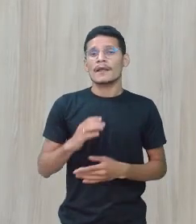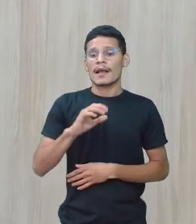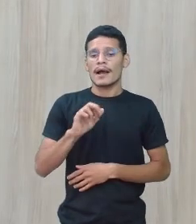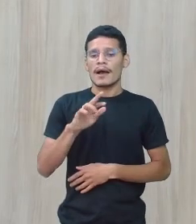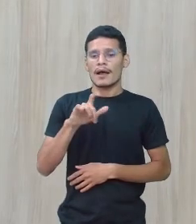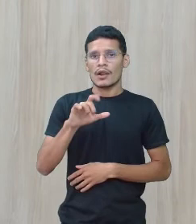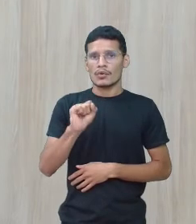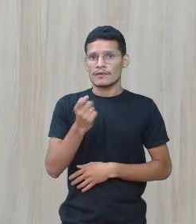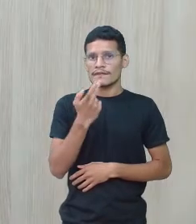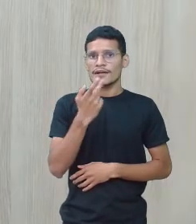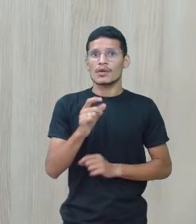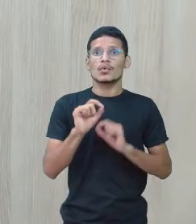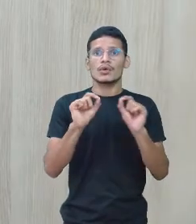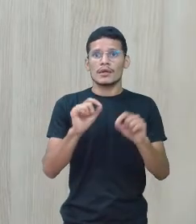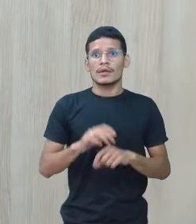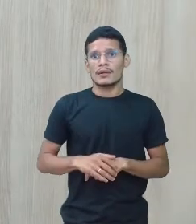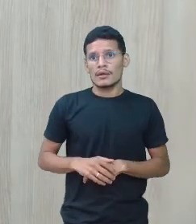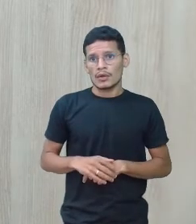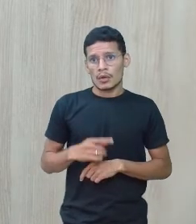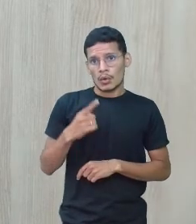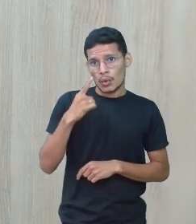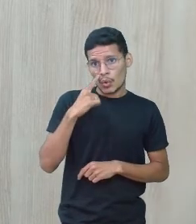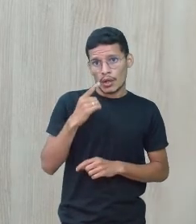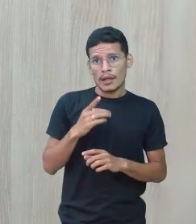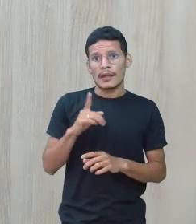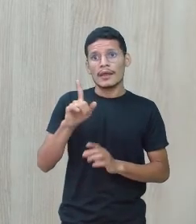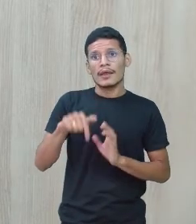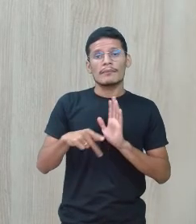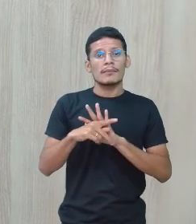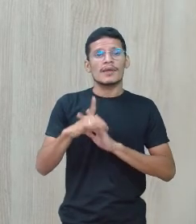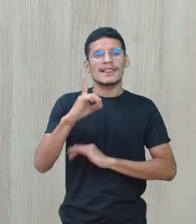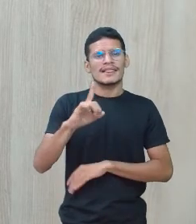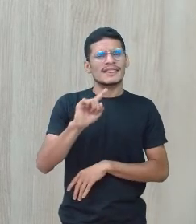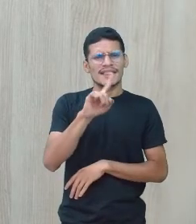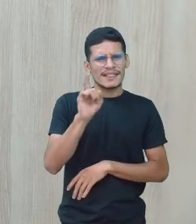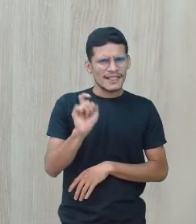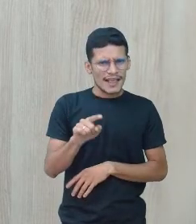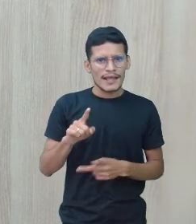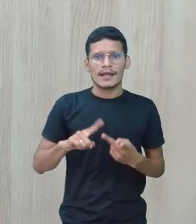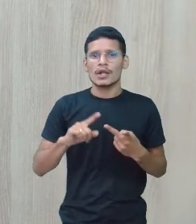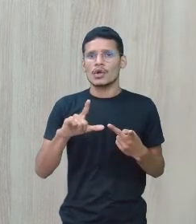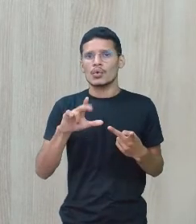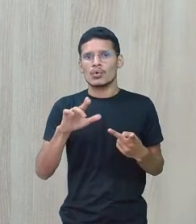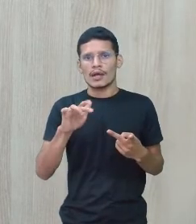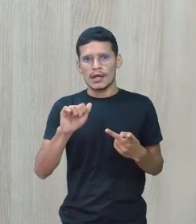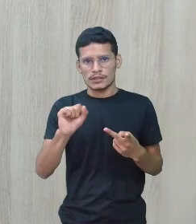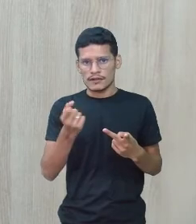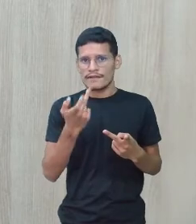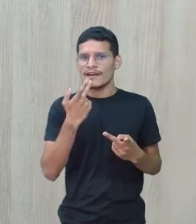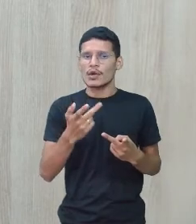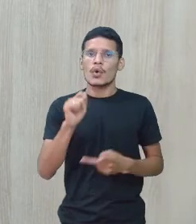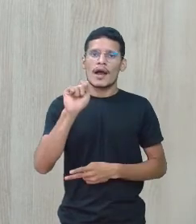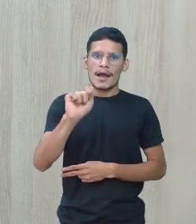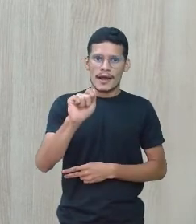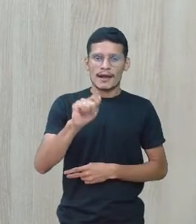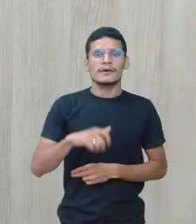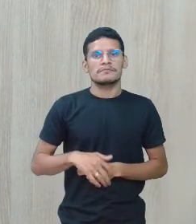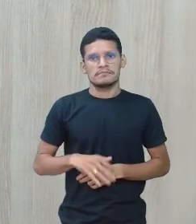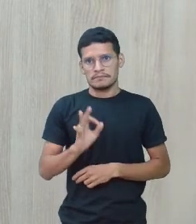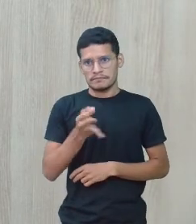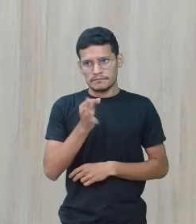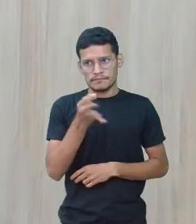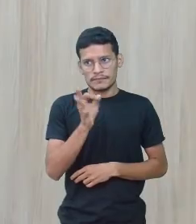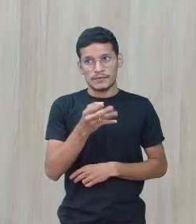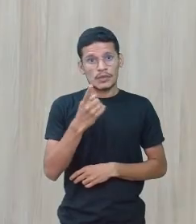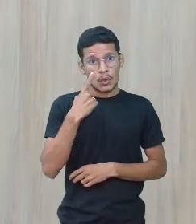Carlos colocou D, assim, na interrogação, né? Lucas colocou letra A. Olha só que